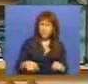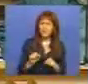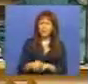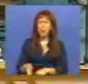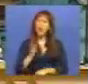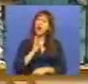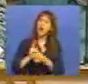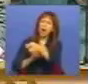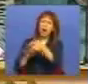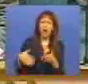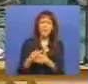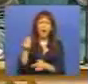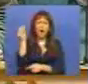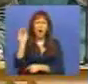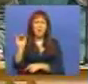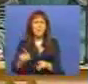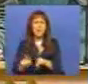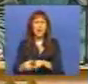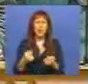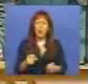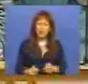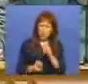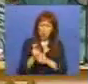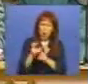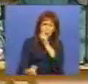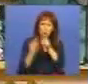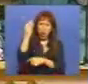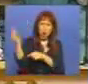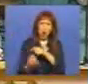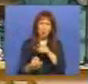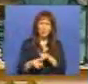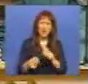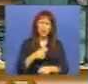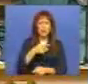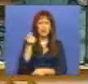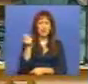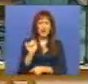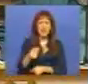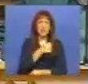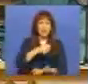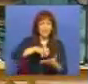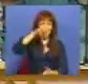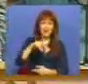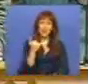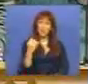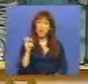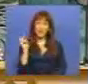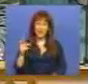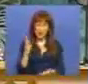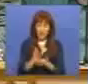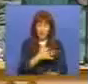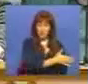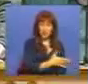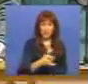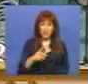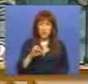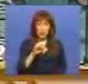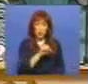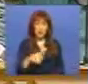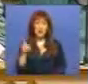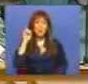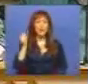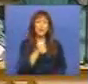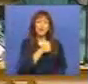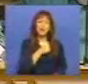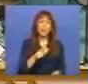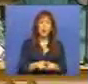sua dependência face aos bancos, do aumento exponencial do preço dos imóveis. Em 20 anos, desde 88, o valor das